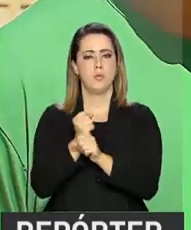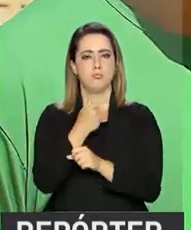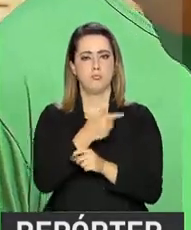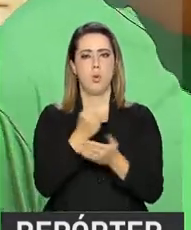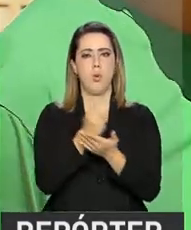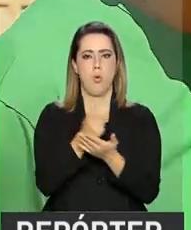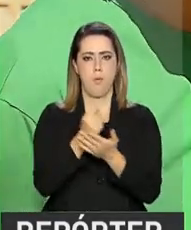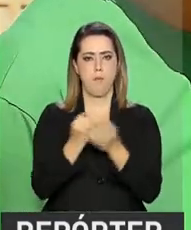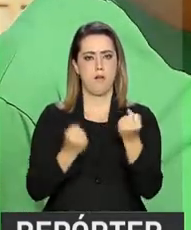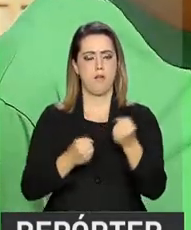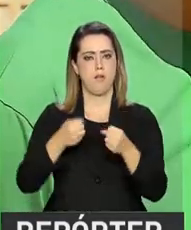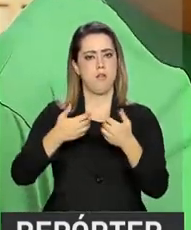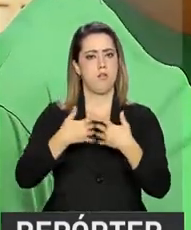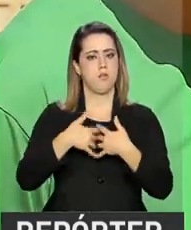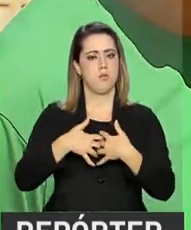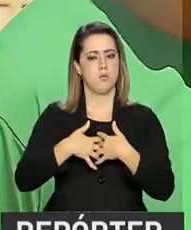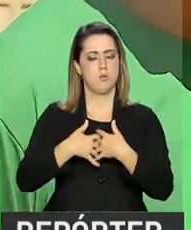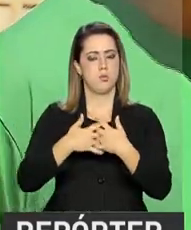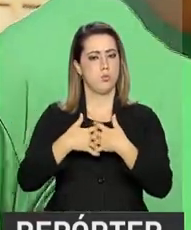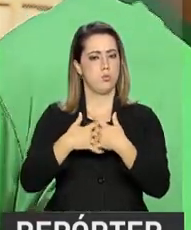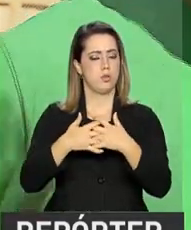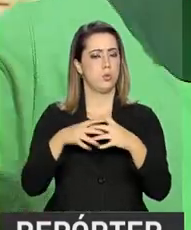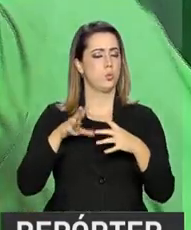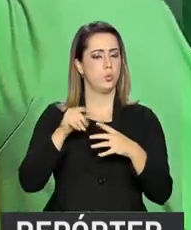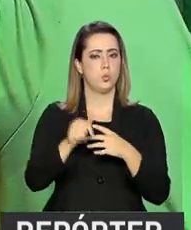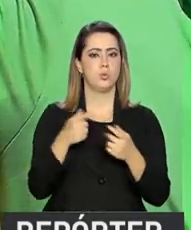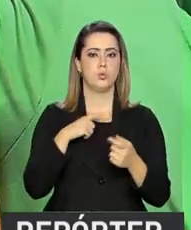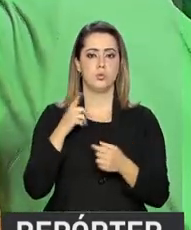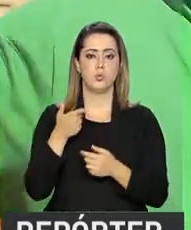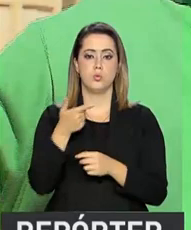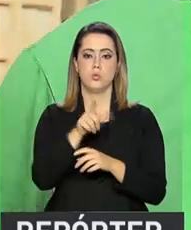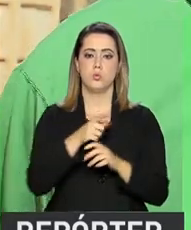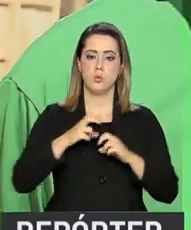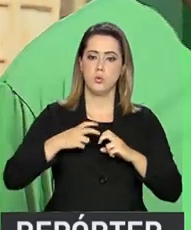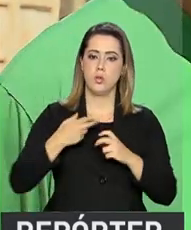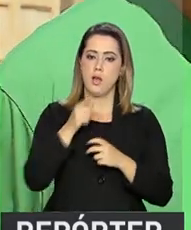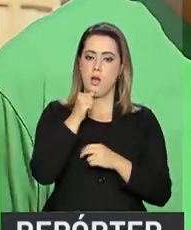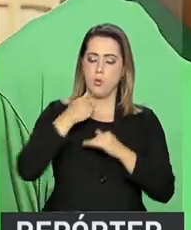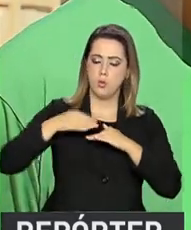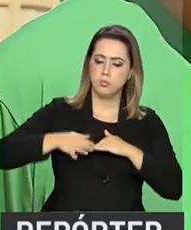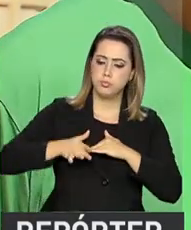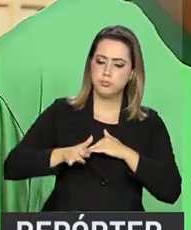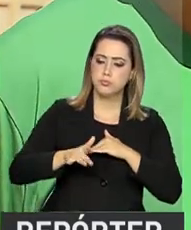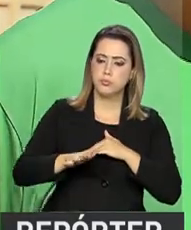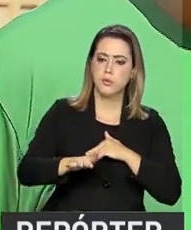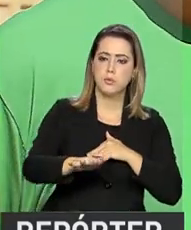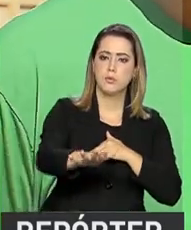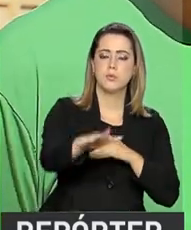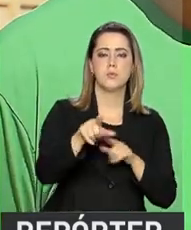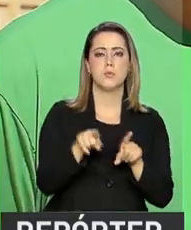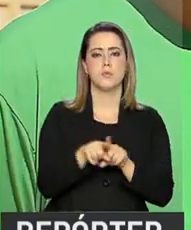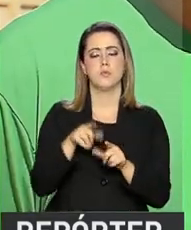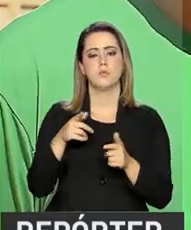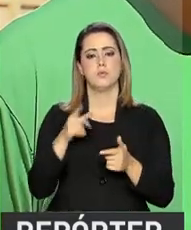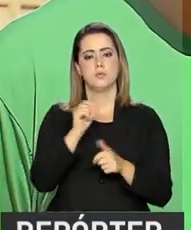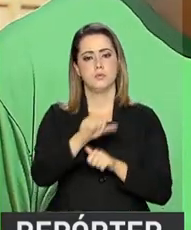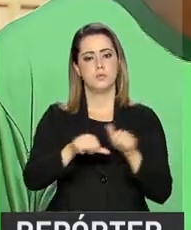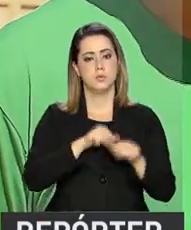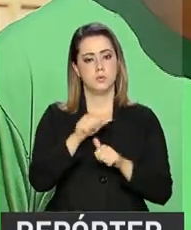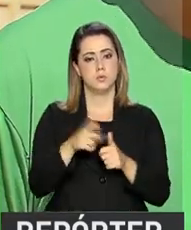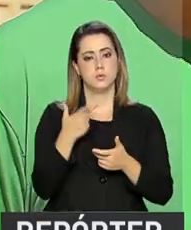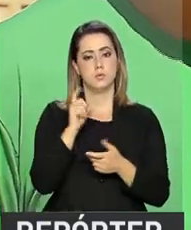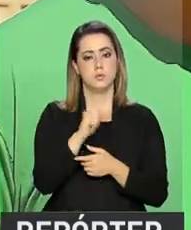para o PRONAF, caminhão foi comprado com crédito para o PRONAF. E eu tenho irrigação na roça aí, que nós mudamos o sistema de irrigação por uma irrigação